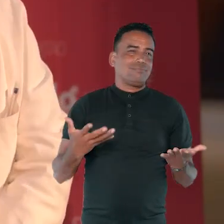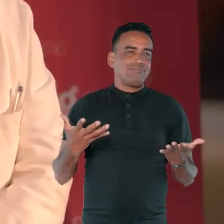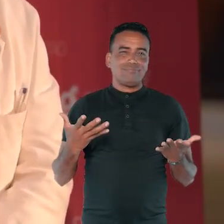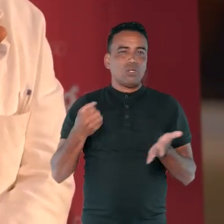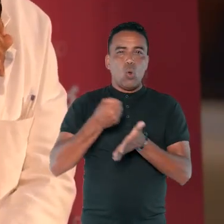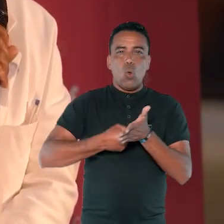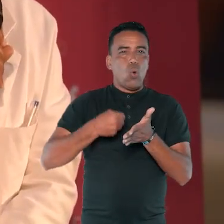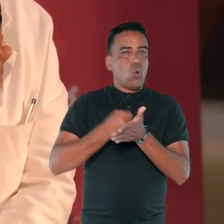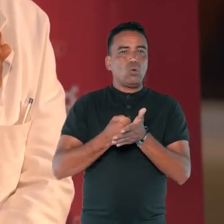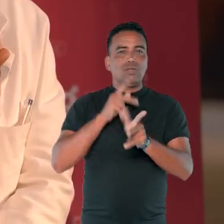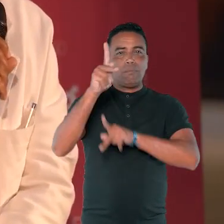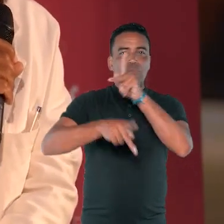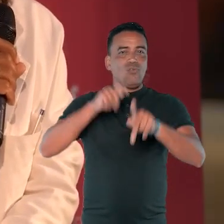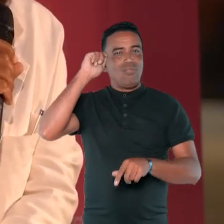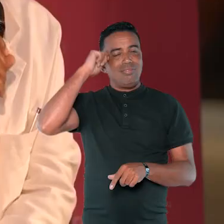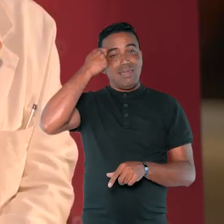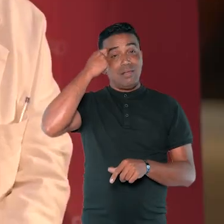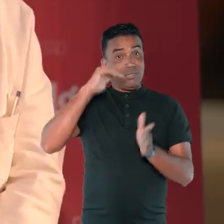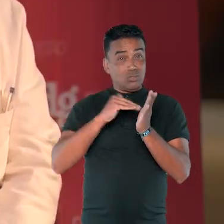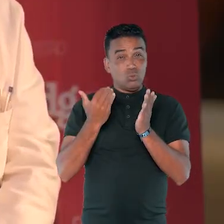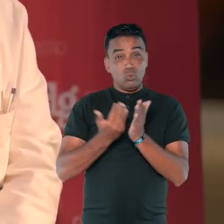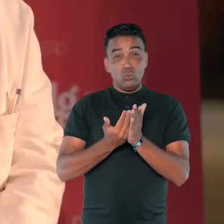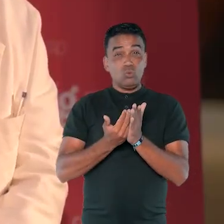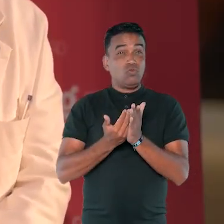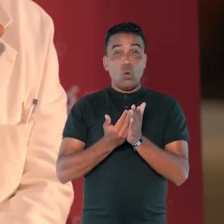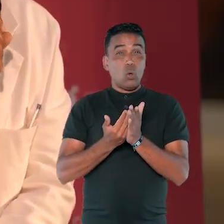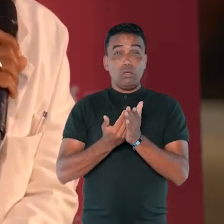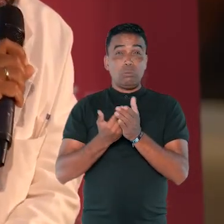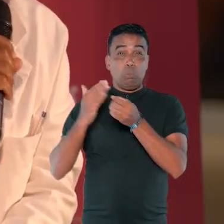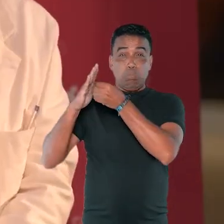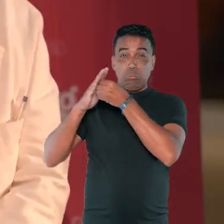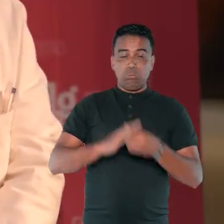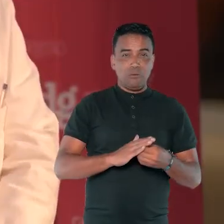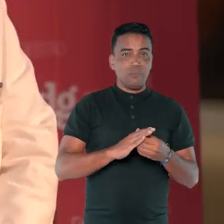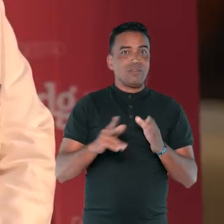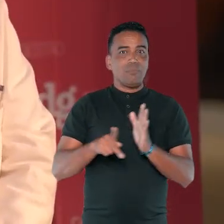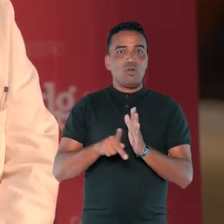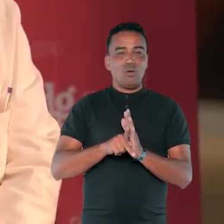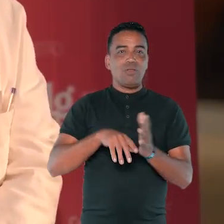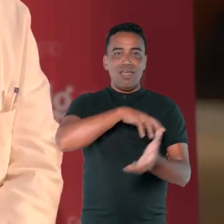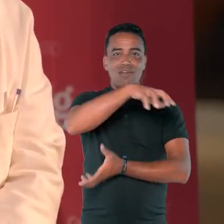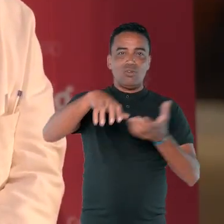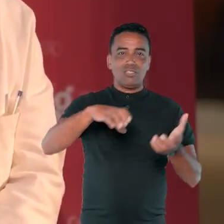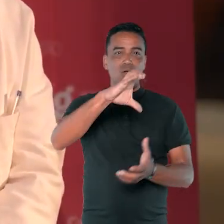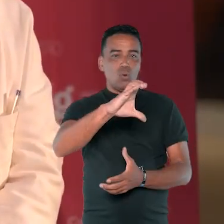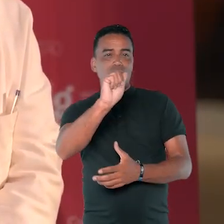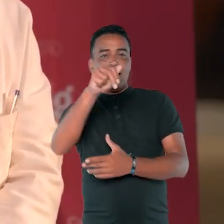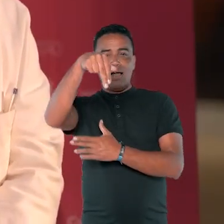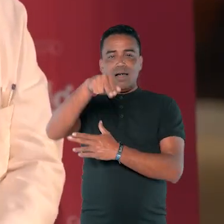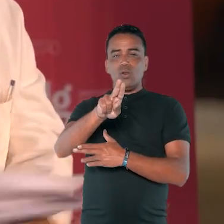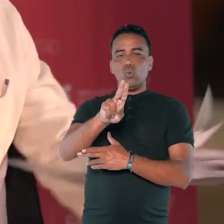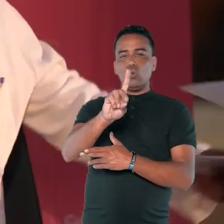os negros ali, mas isso tudo foi sufocado, apesar de Canudos, apesar de várias tentativas,